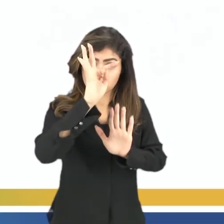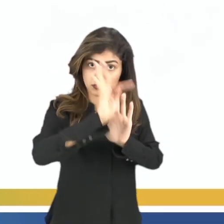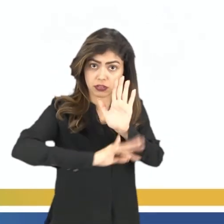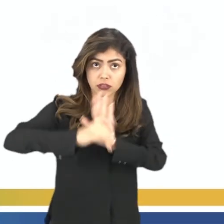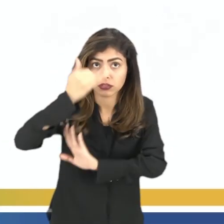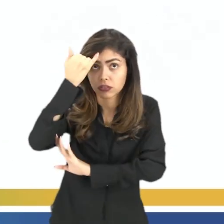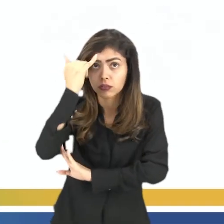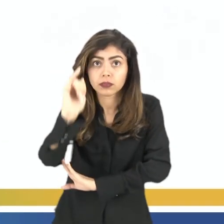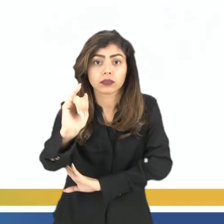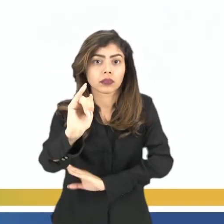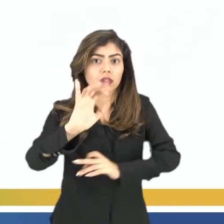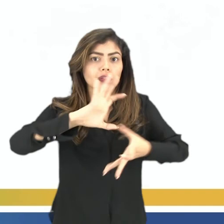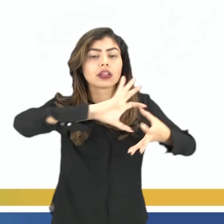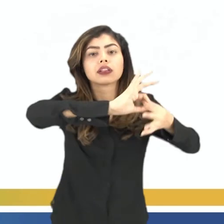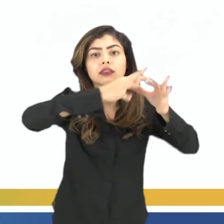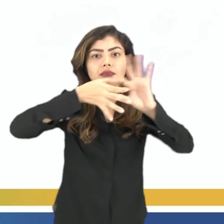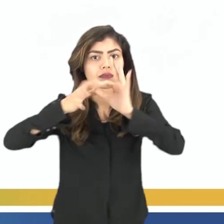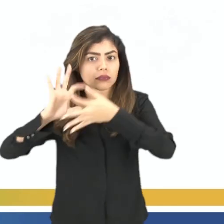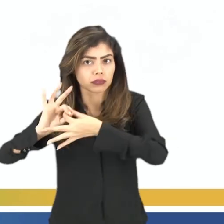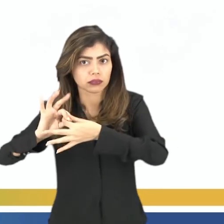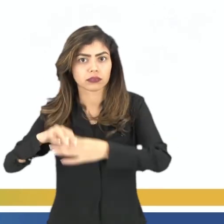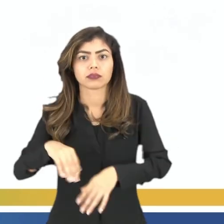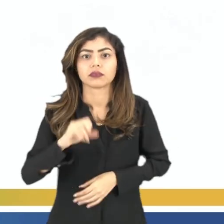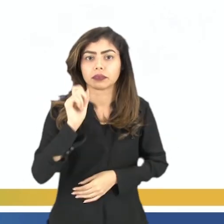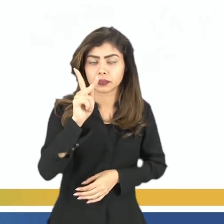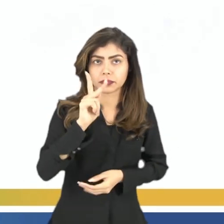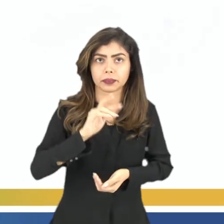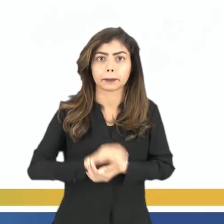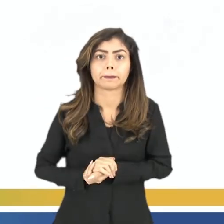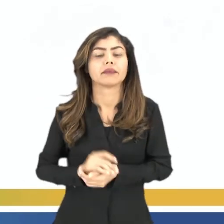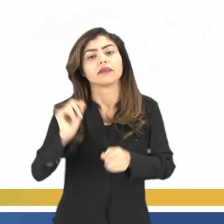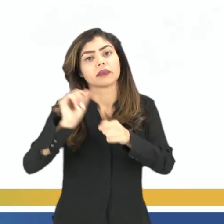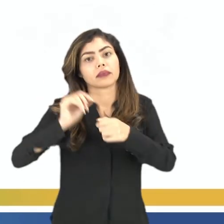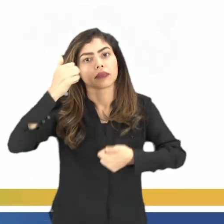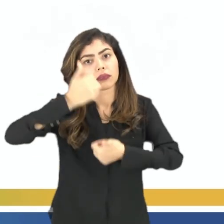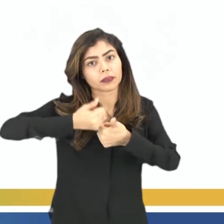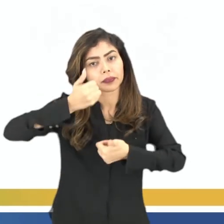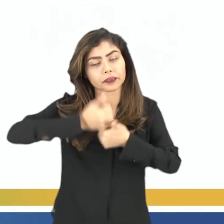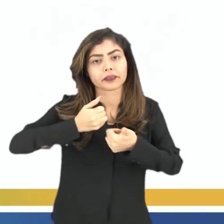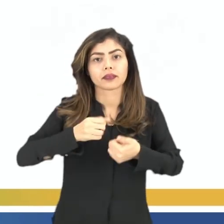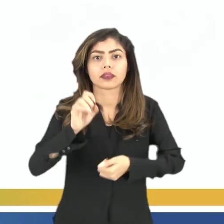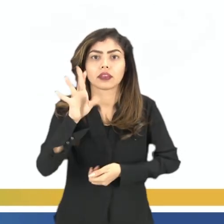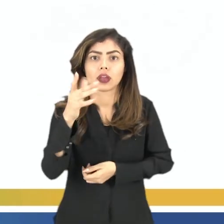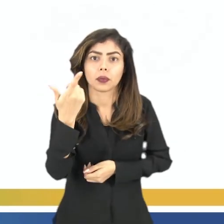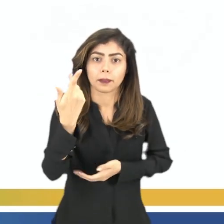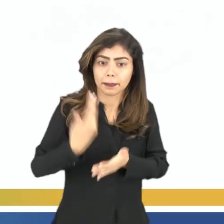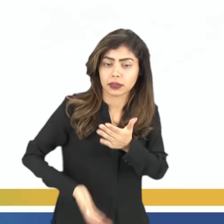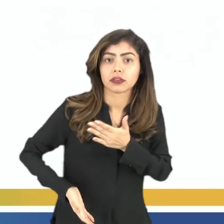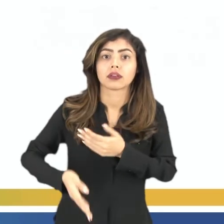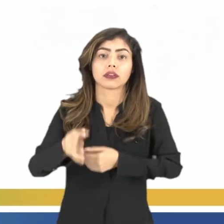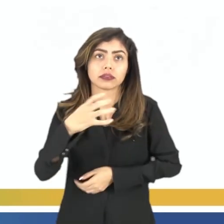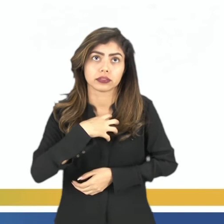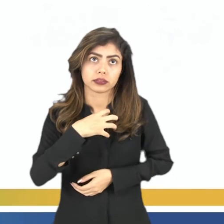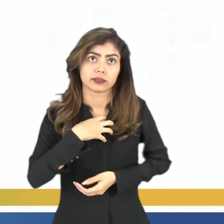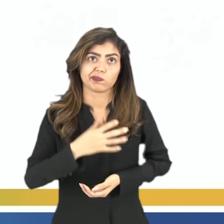das ideias e nem a coerência, ok? Vocês vão fazer a substituição sem que o texto perca o sentido.